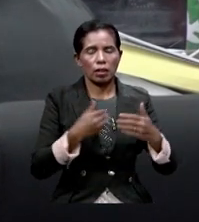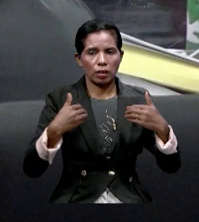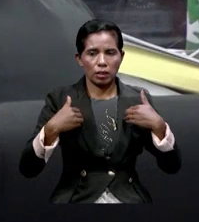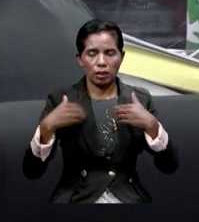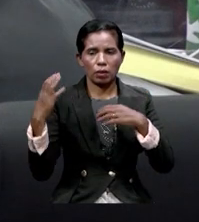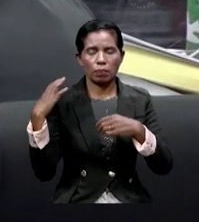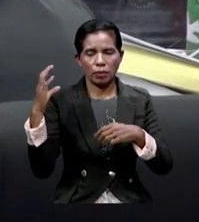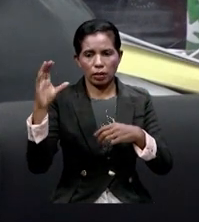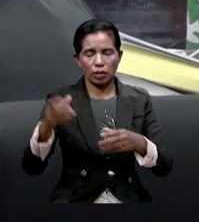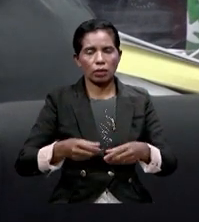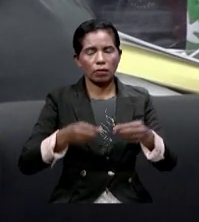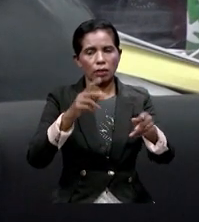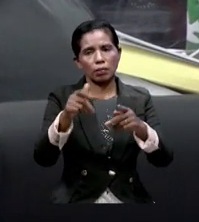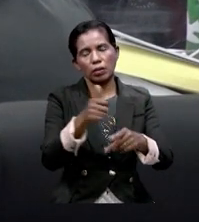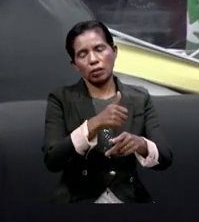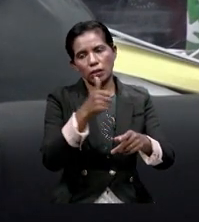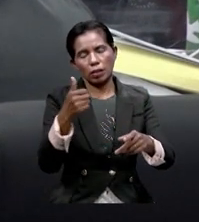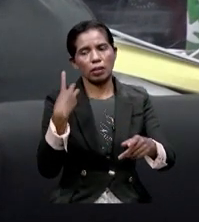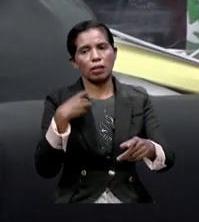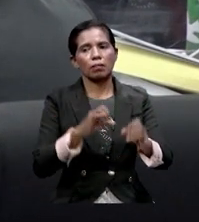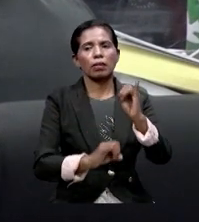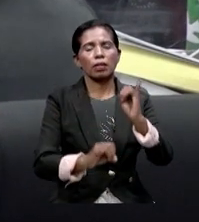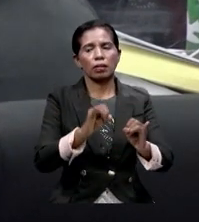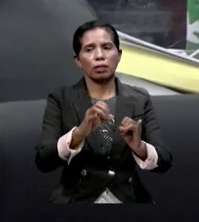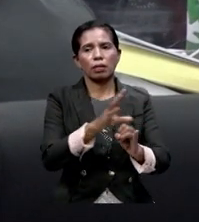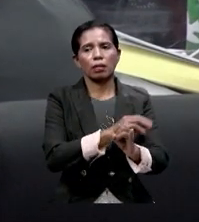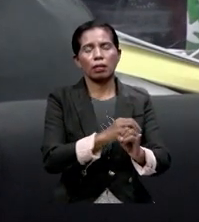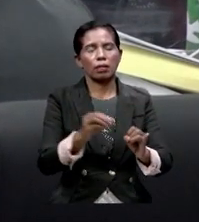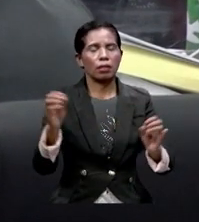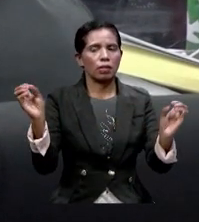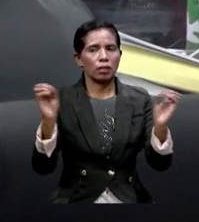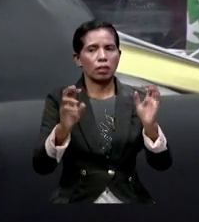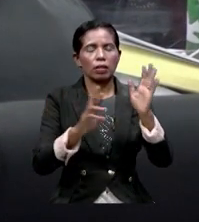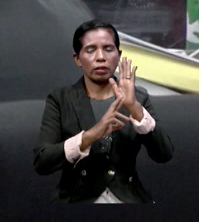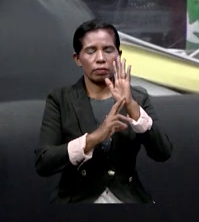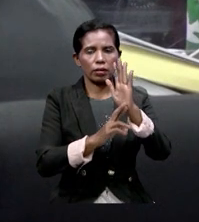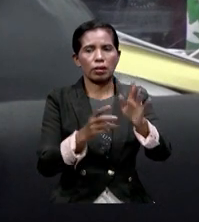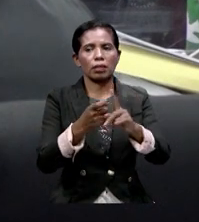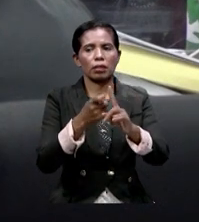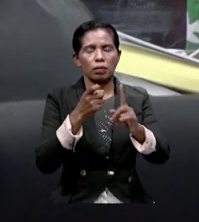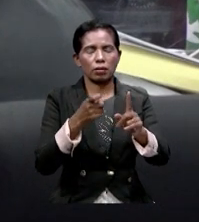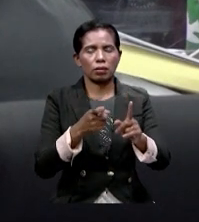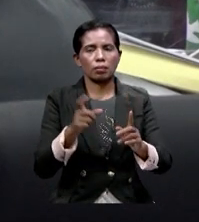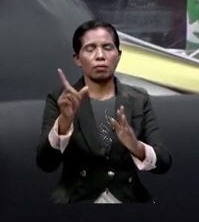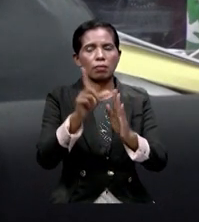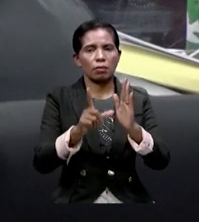e está falando em selo, que Satan, independente, mas selo, não é representativo do órgão.